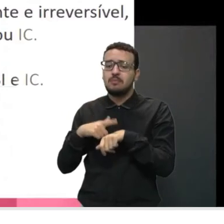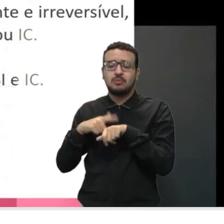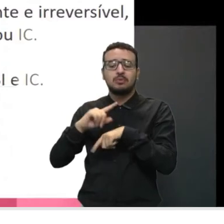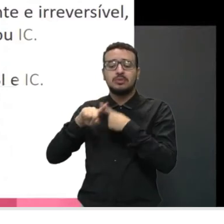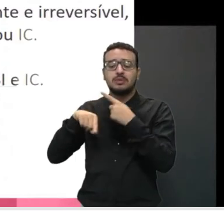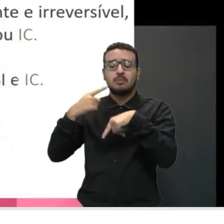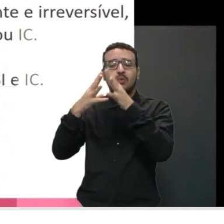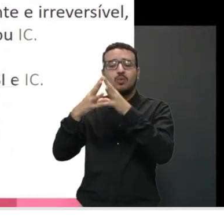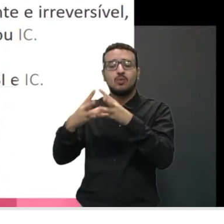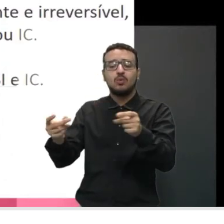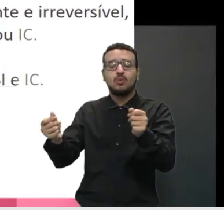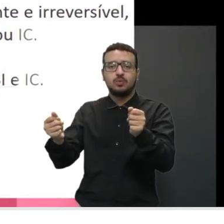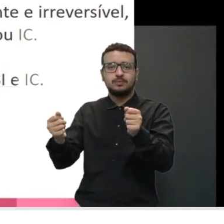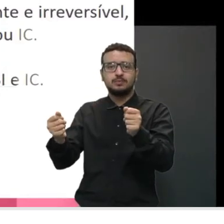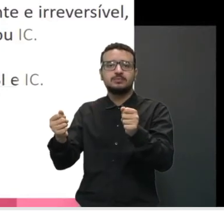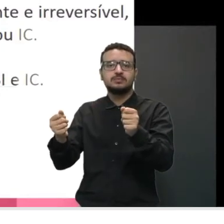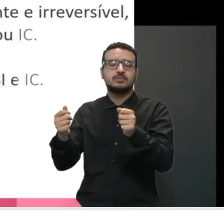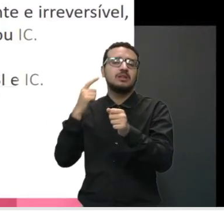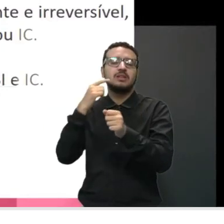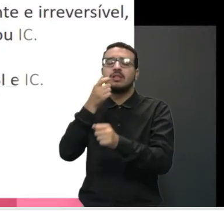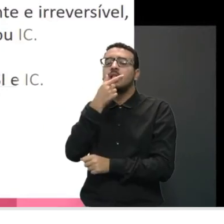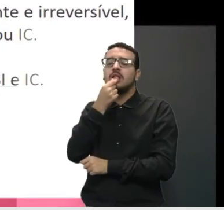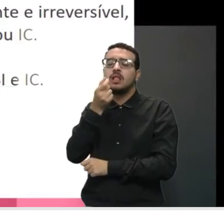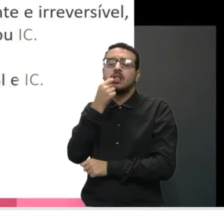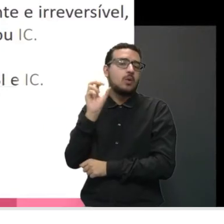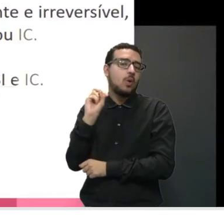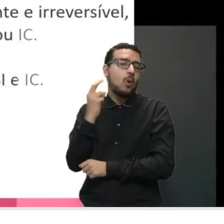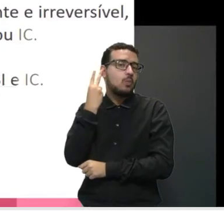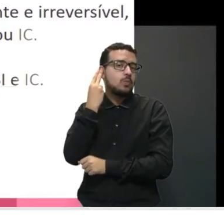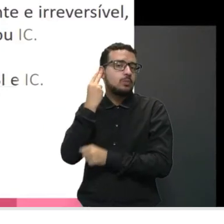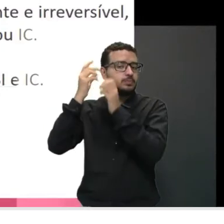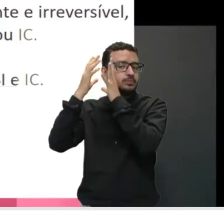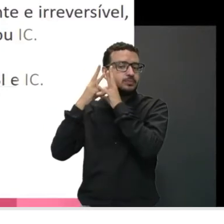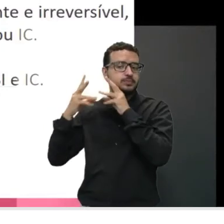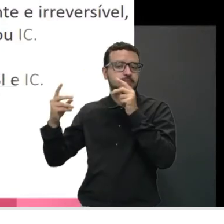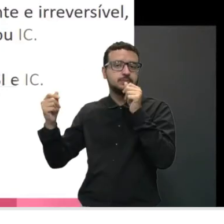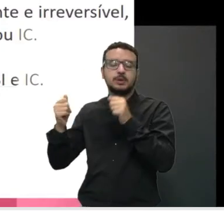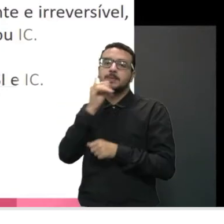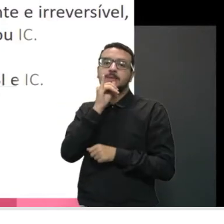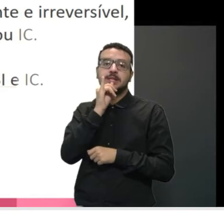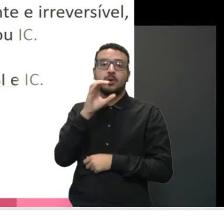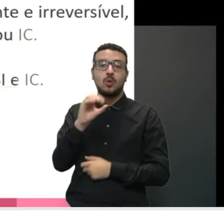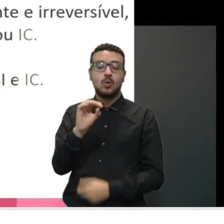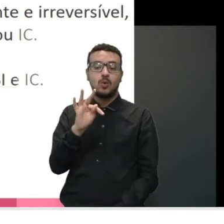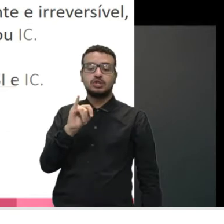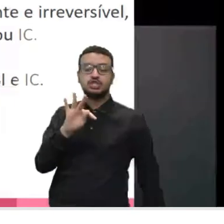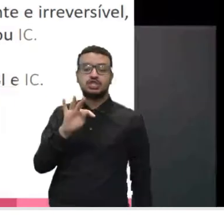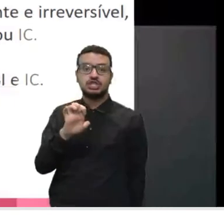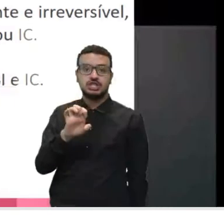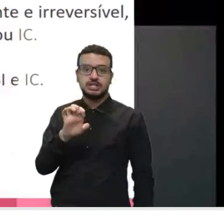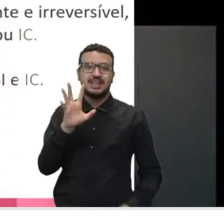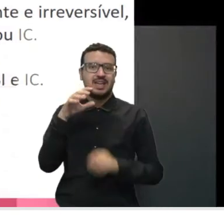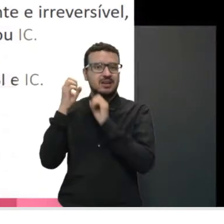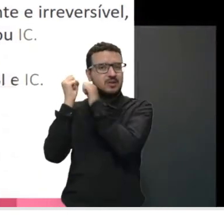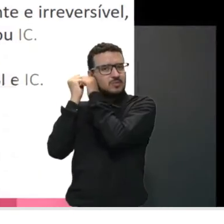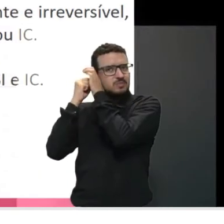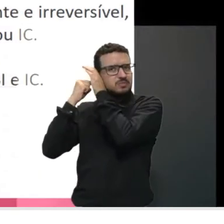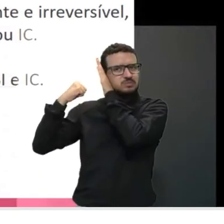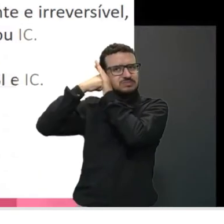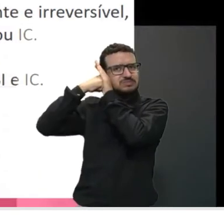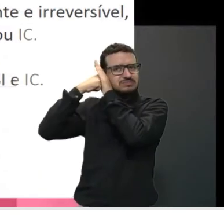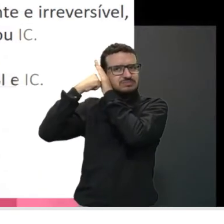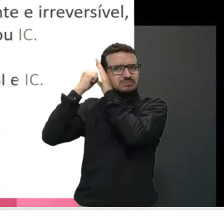cirurgia. Um exemplo são as otites. A criança está com infecção de ouvido muito acentuada, ela começa a ter